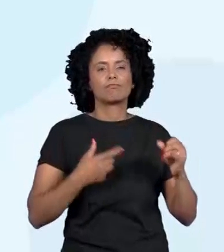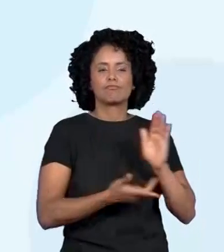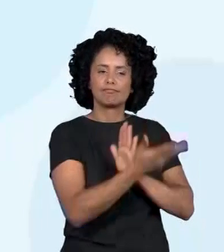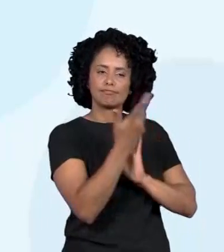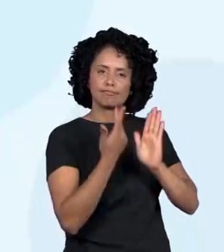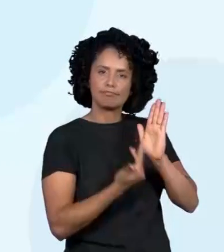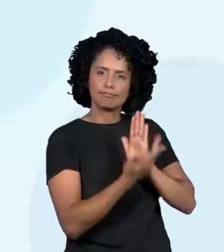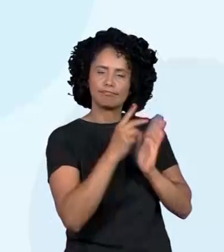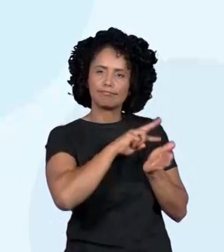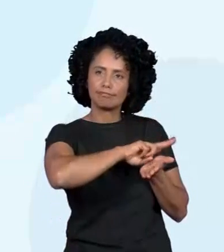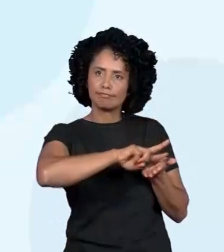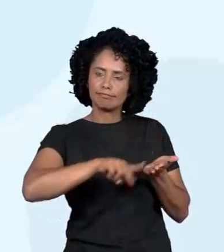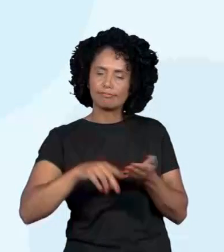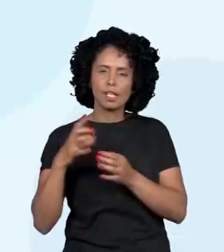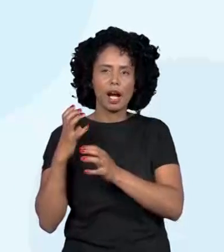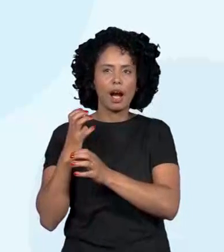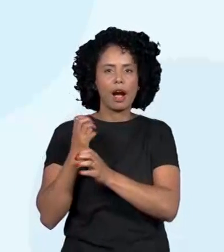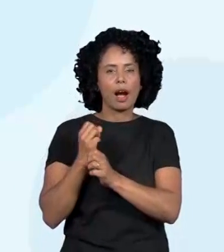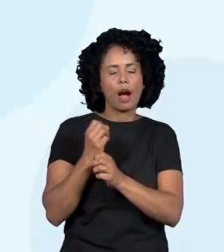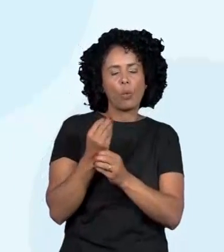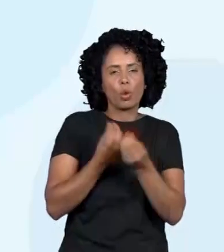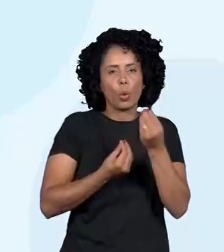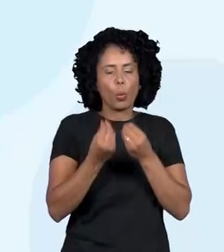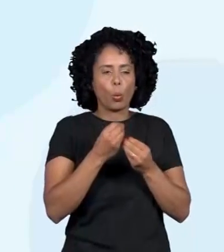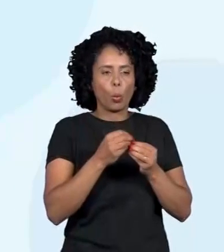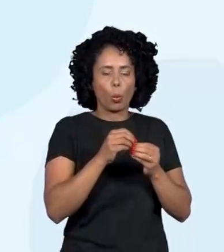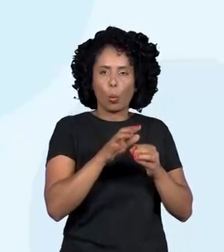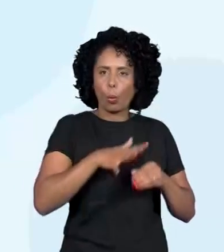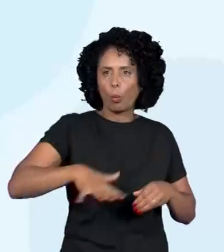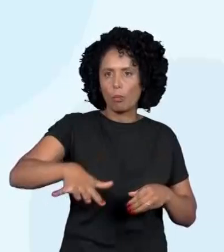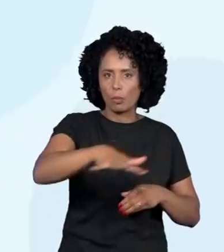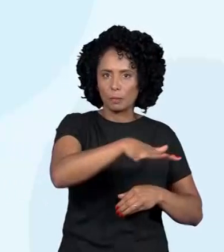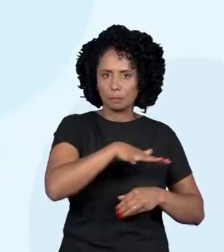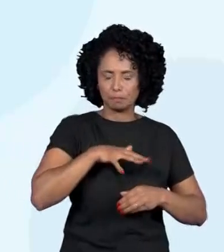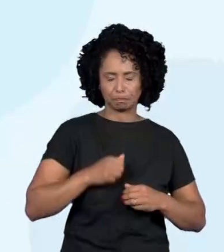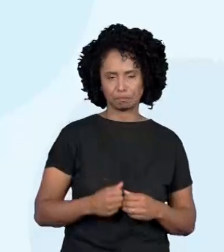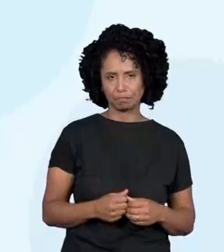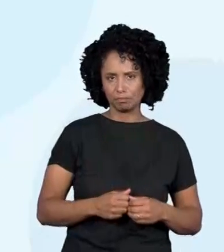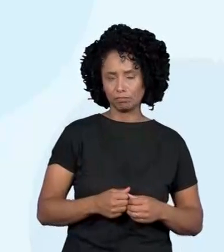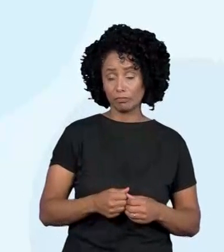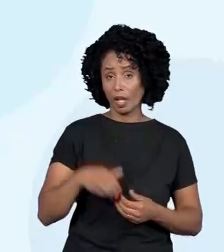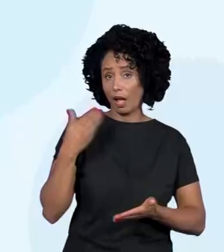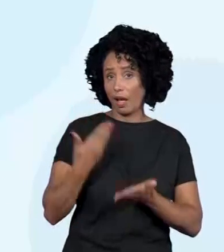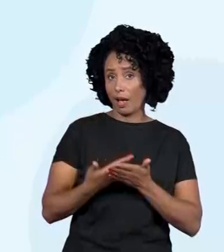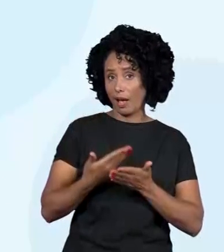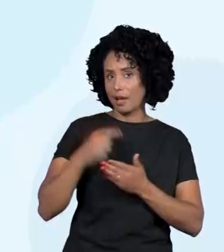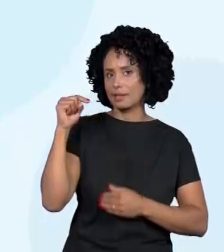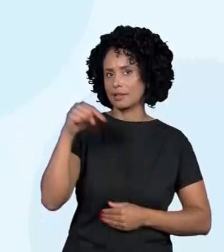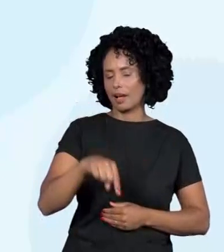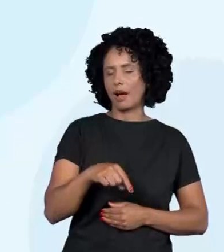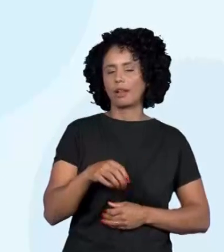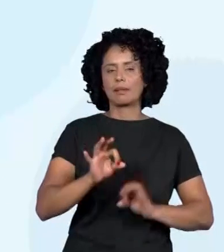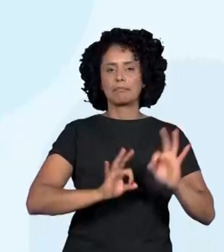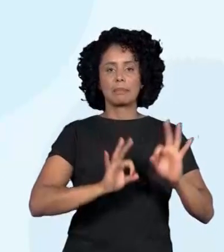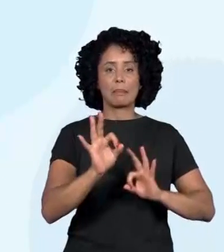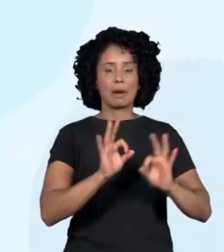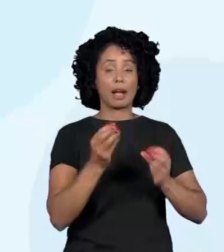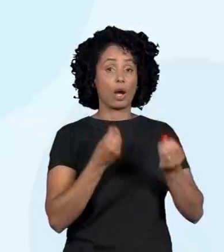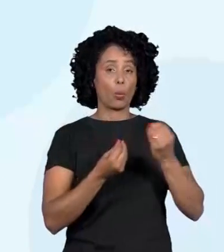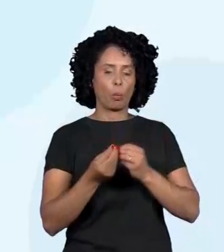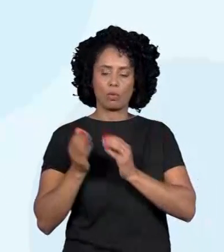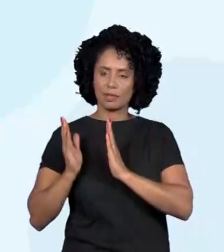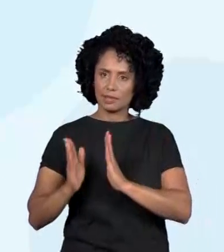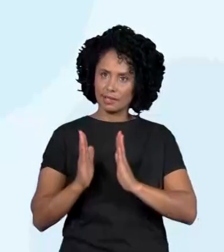e calculando a sua área. Essa aula foi baseada na sequência de atividades